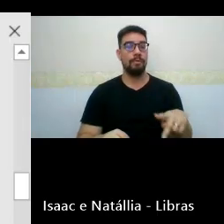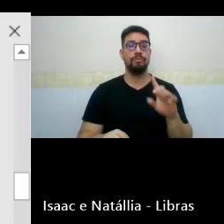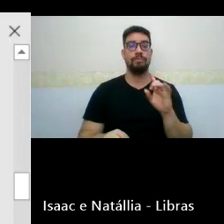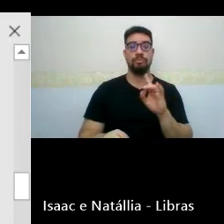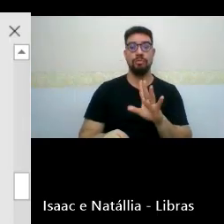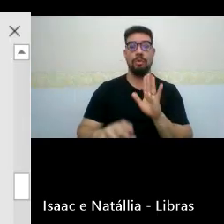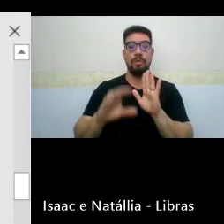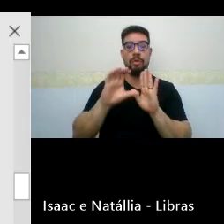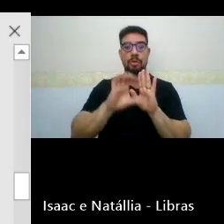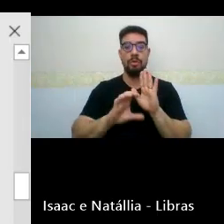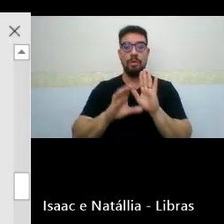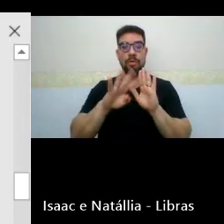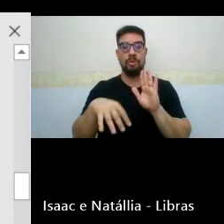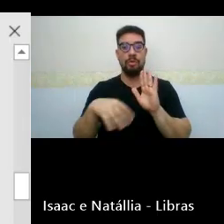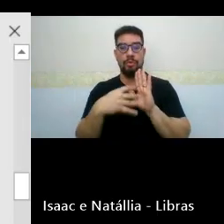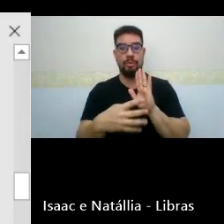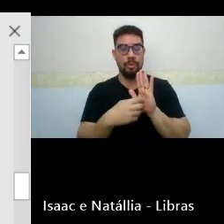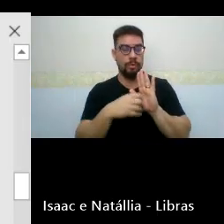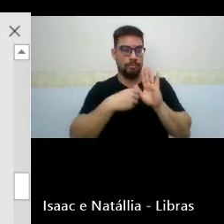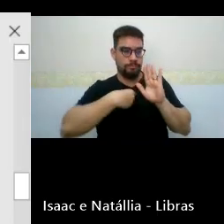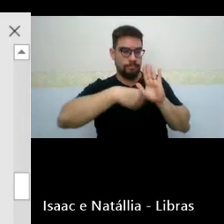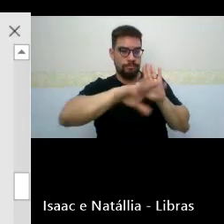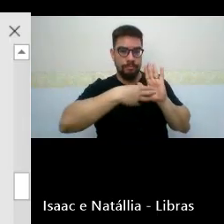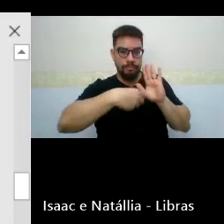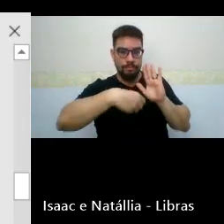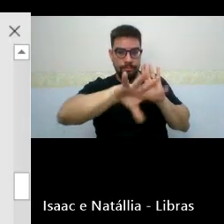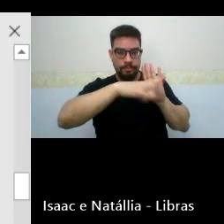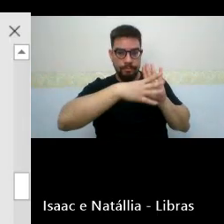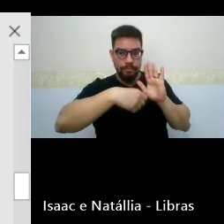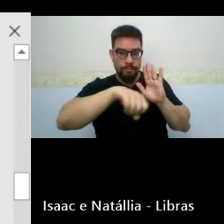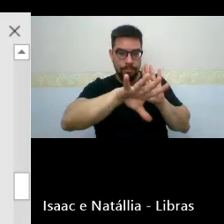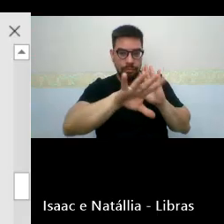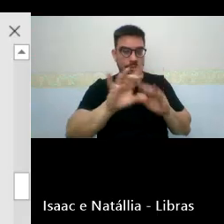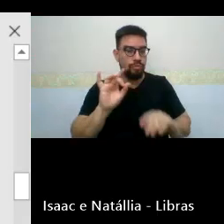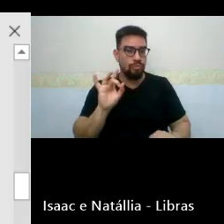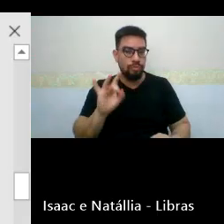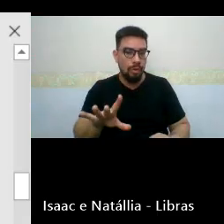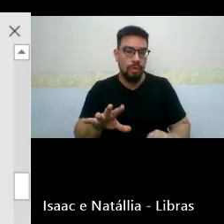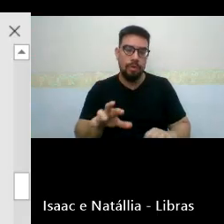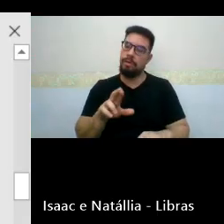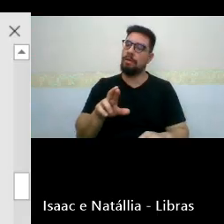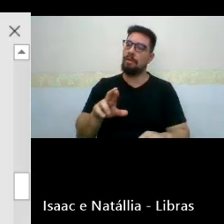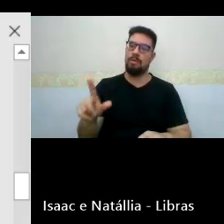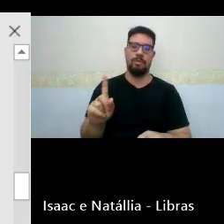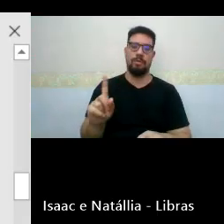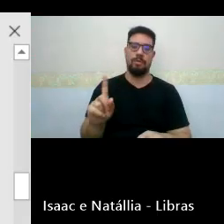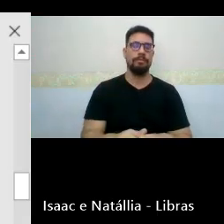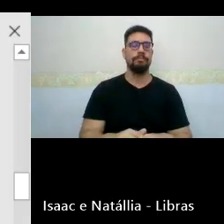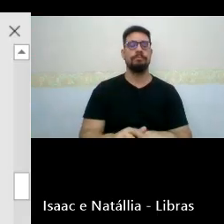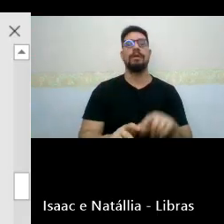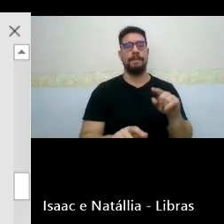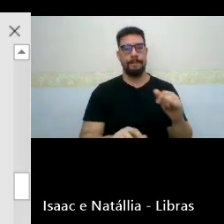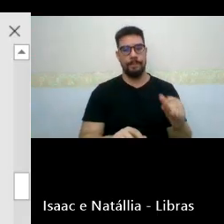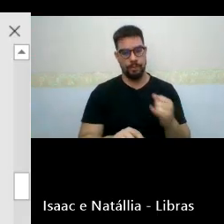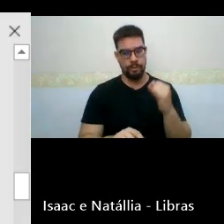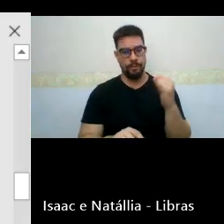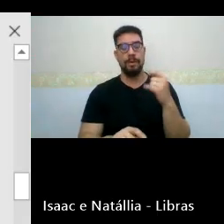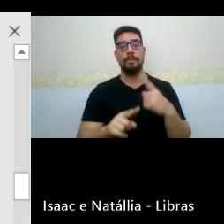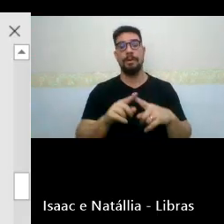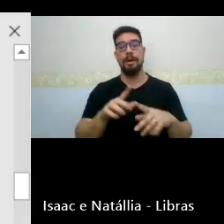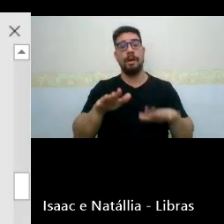currículo. Essa fala aqui, ela é muito importante, porque muitas vezes o professor é pressionado